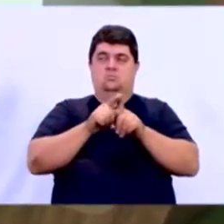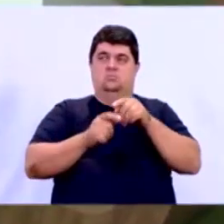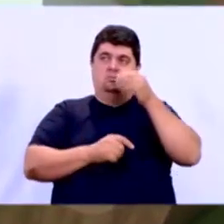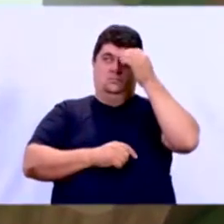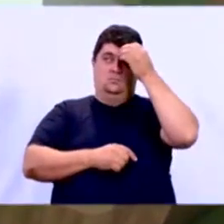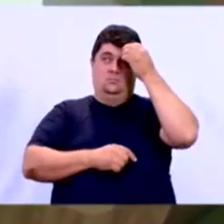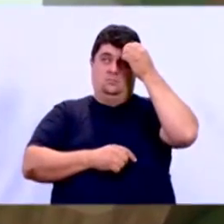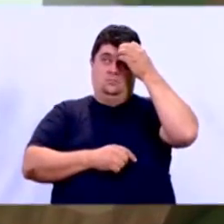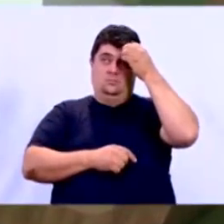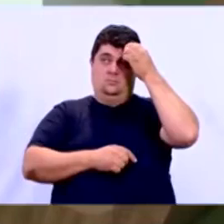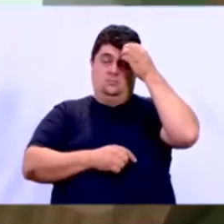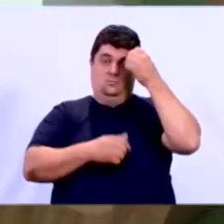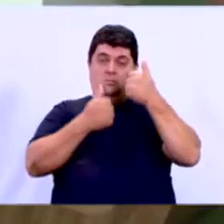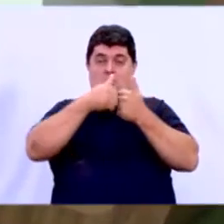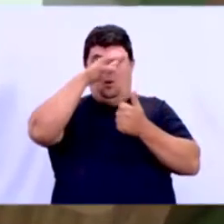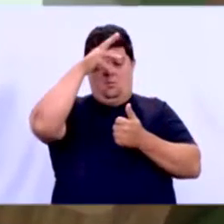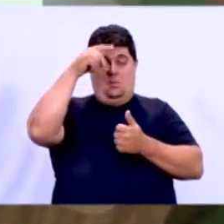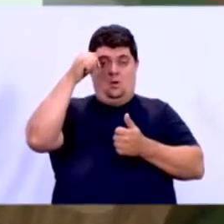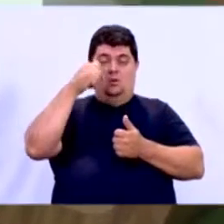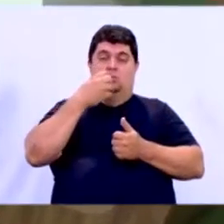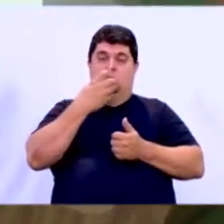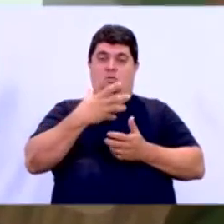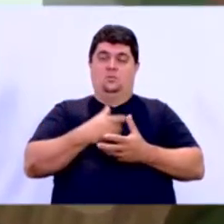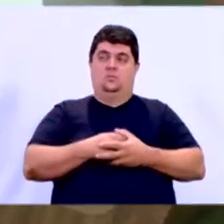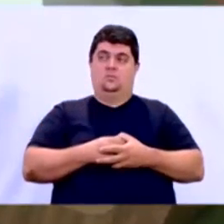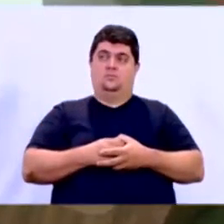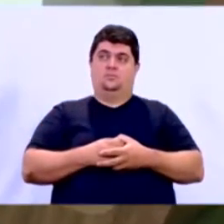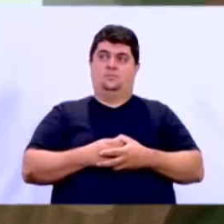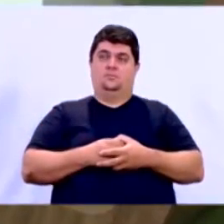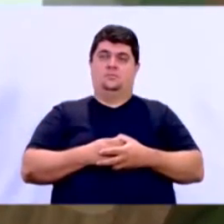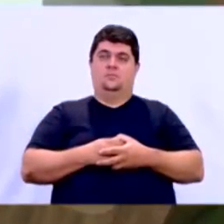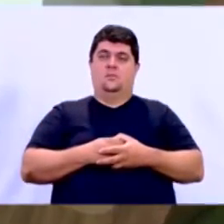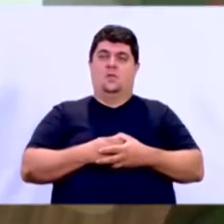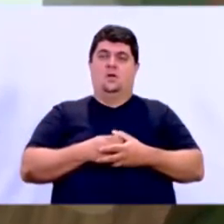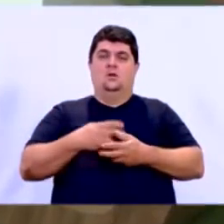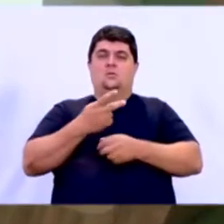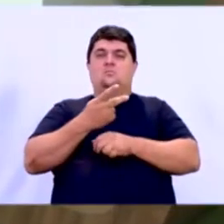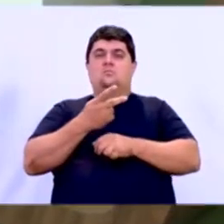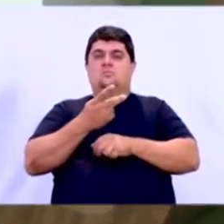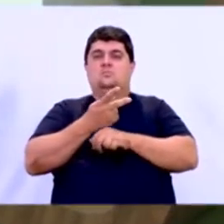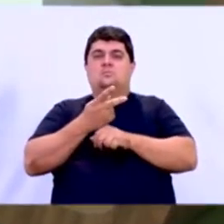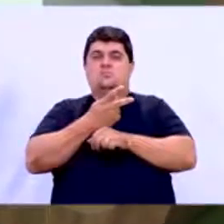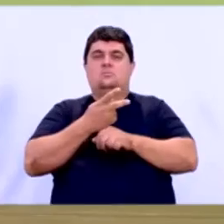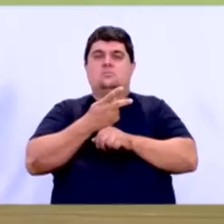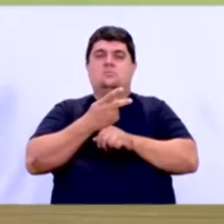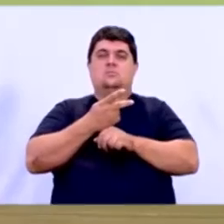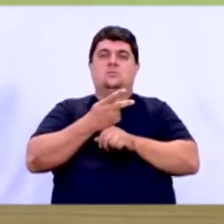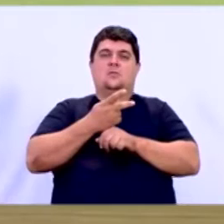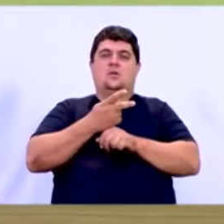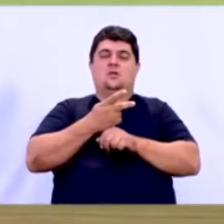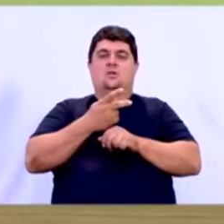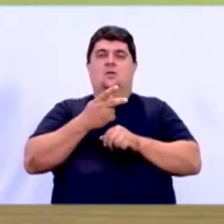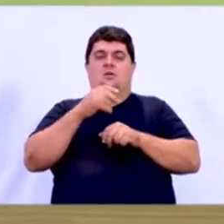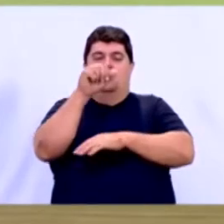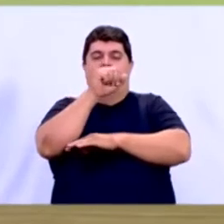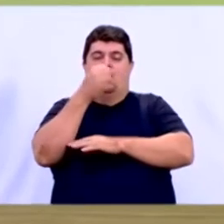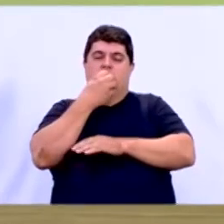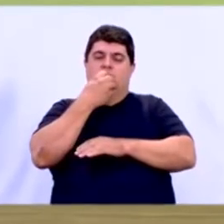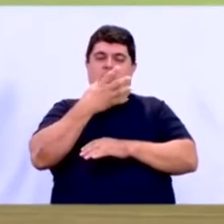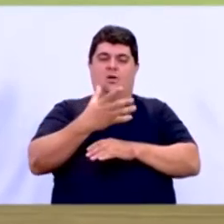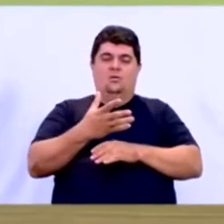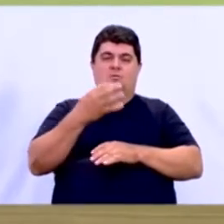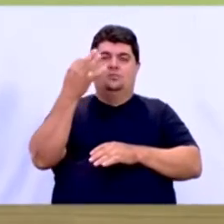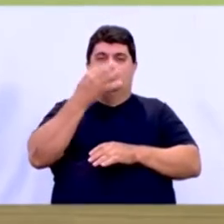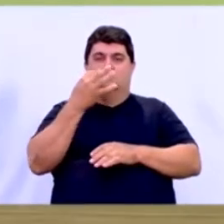próximo a Manaus, é interessante, né? Busca pelo conforto e luxo dos automóveis, porque a linha de automóveis